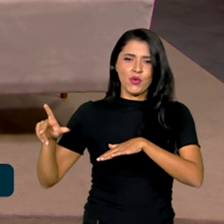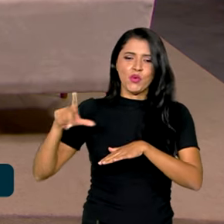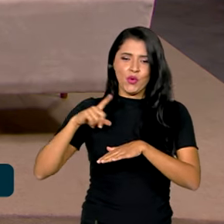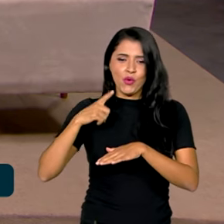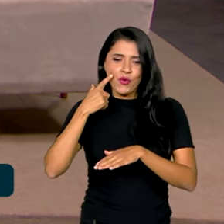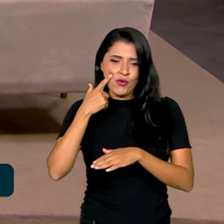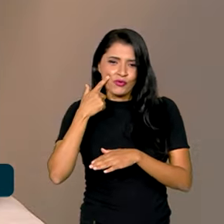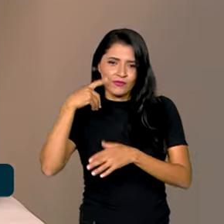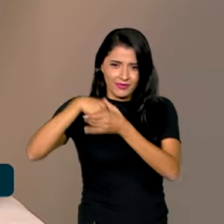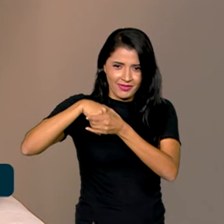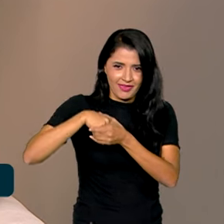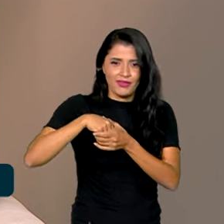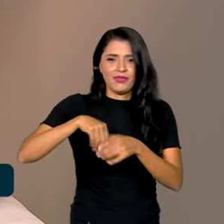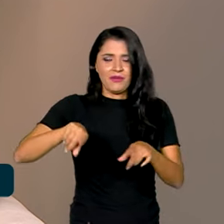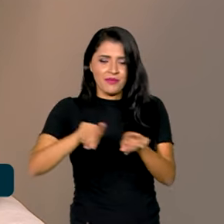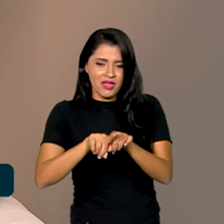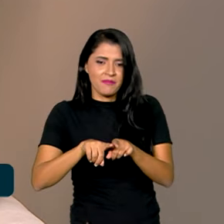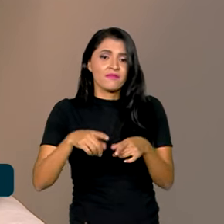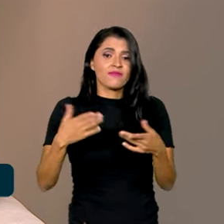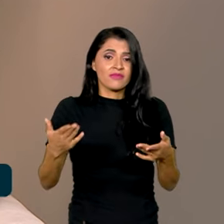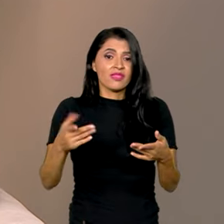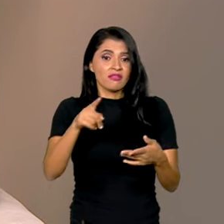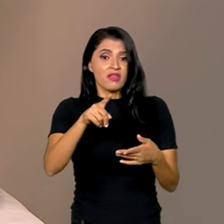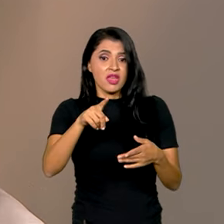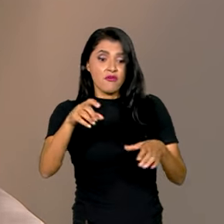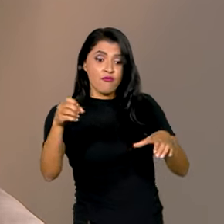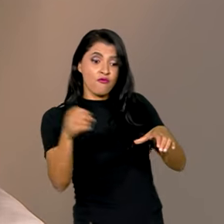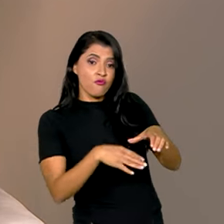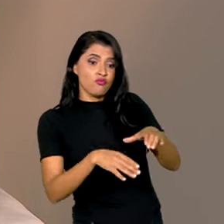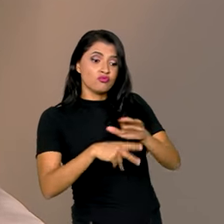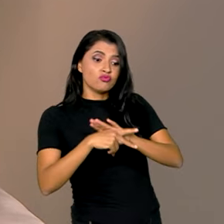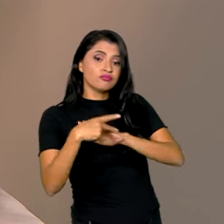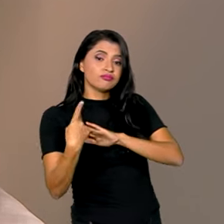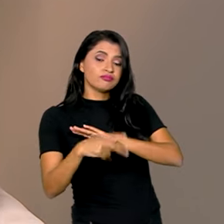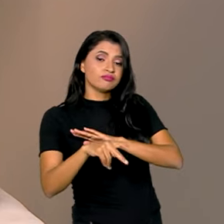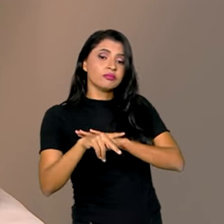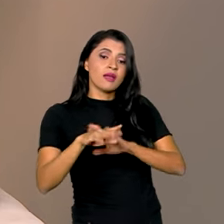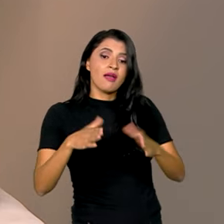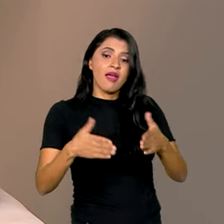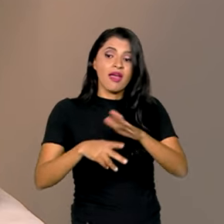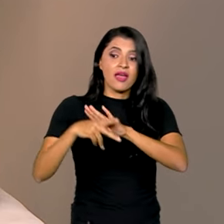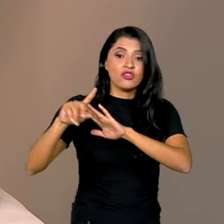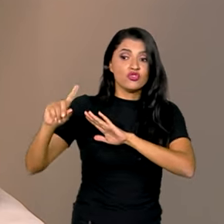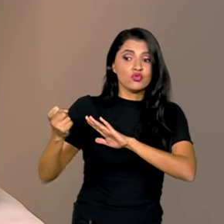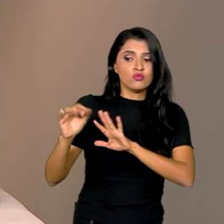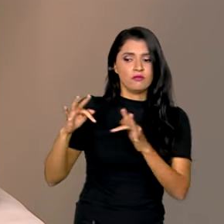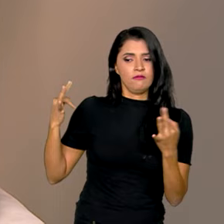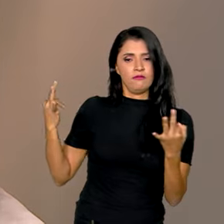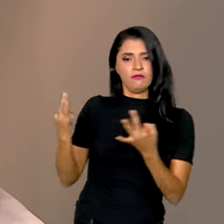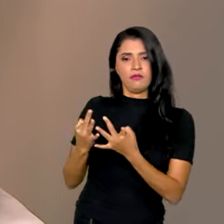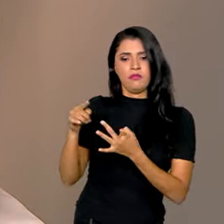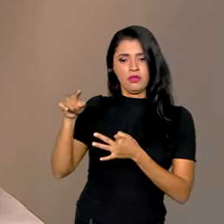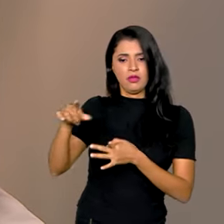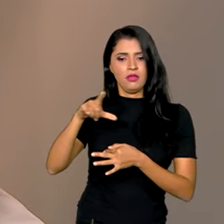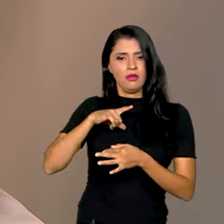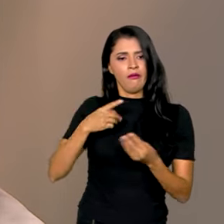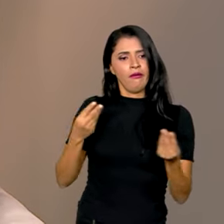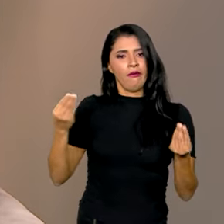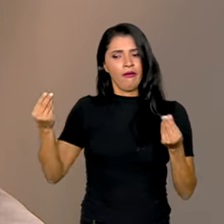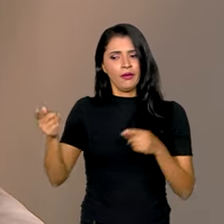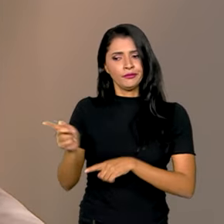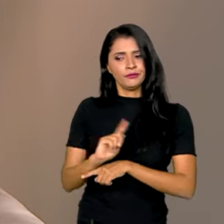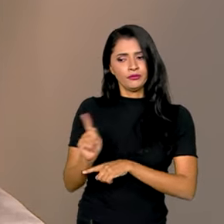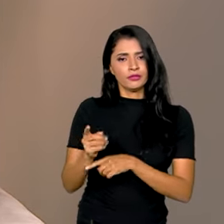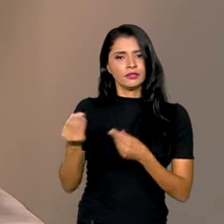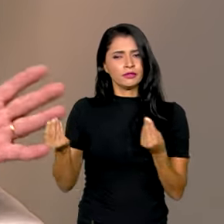incluídos nesse pacote. E o fundo exclusivo, ele é geralmente de uma família. E tem um aspecto muito complexo na sua gestão